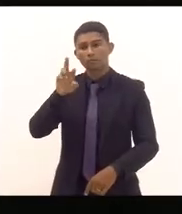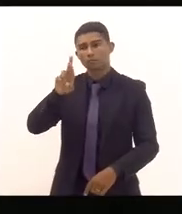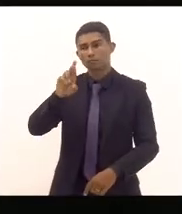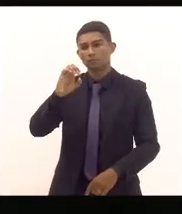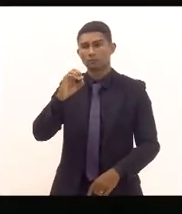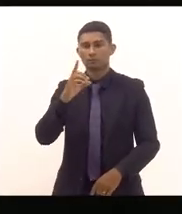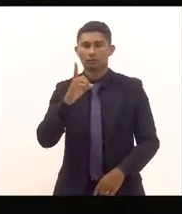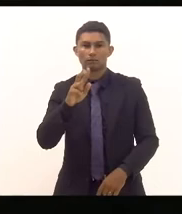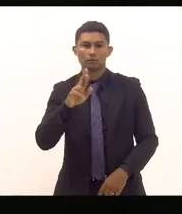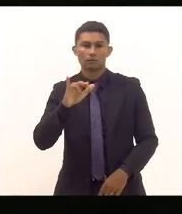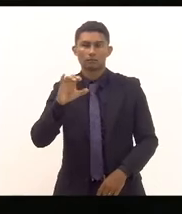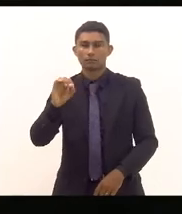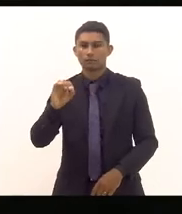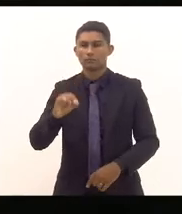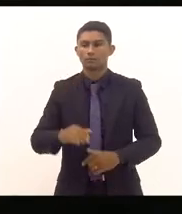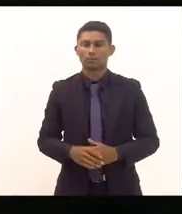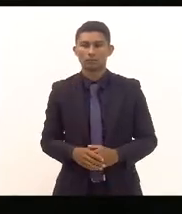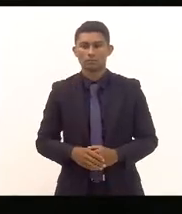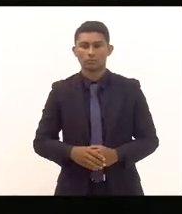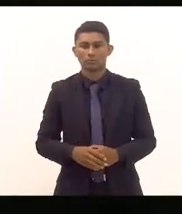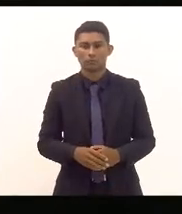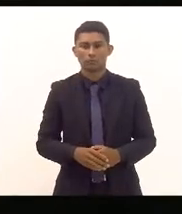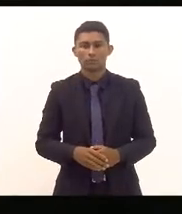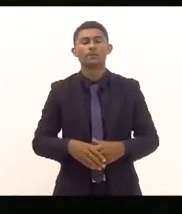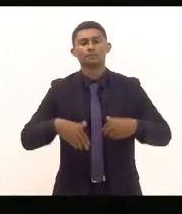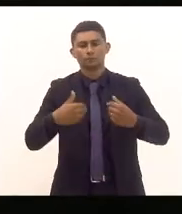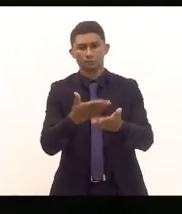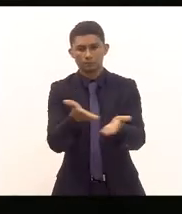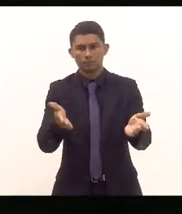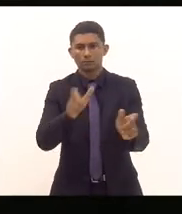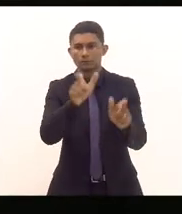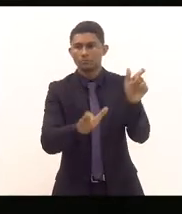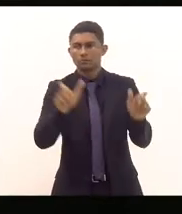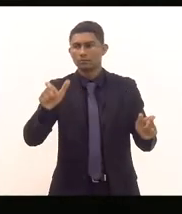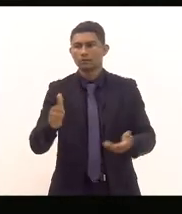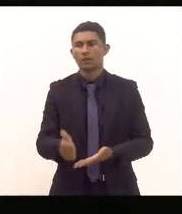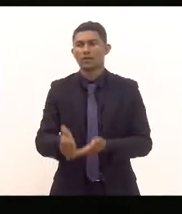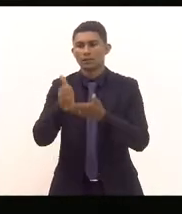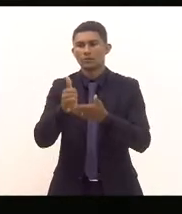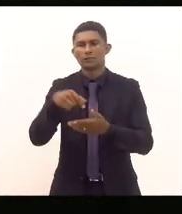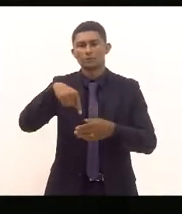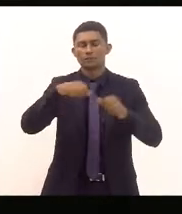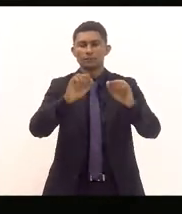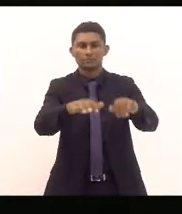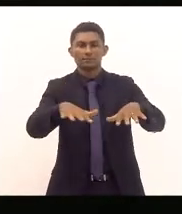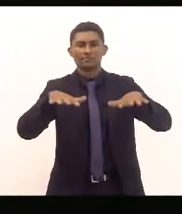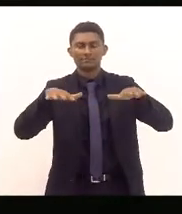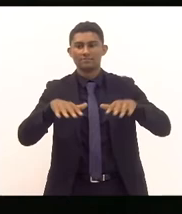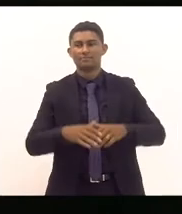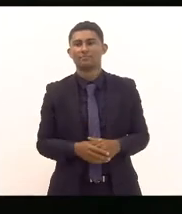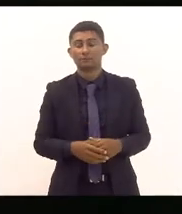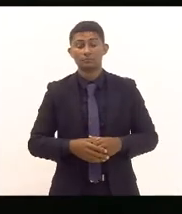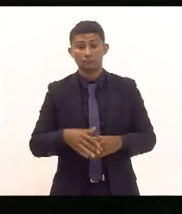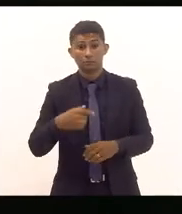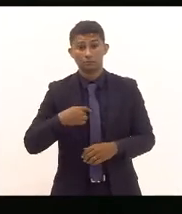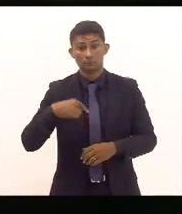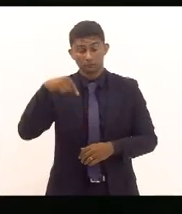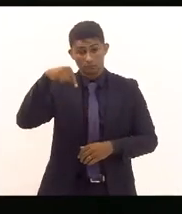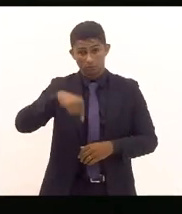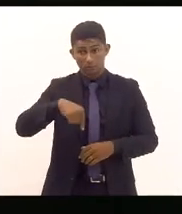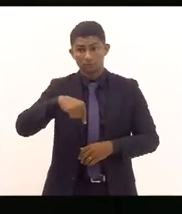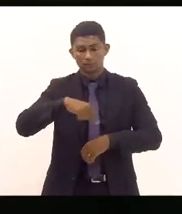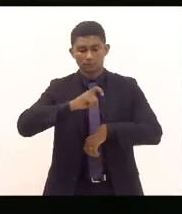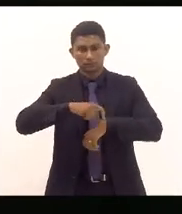Amorim diabo demais às pessoas que se encontram aqui no plenário é eu fiz questão de usar